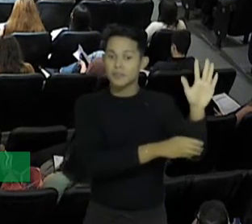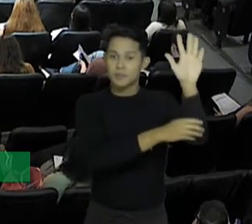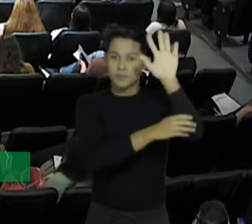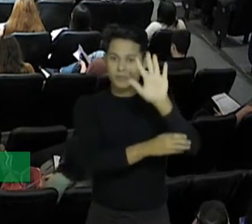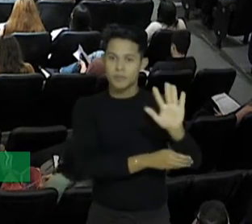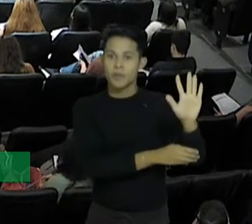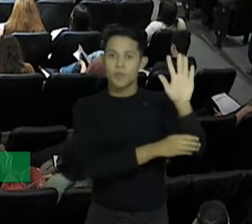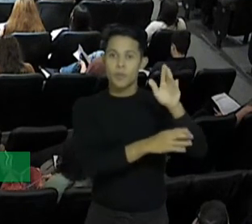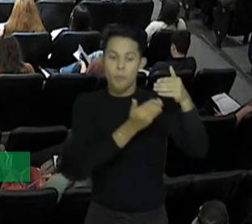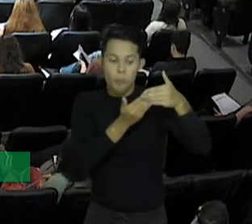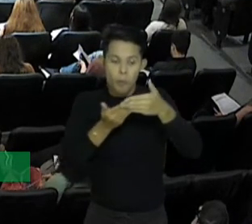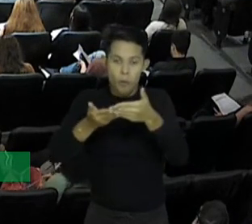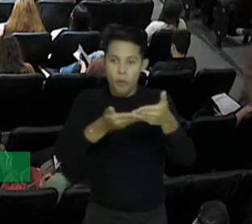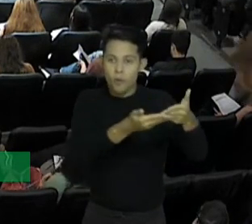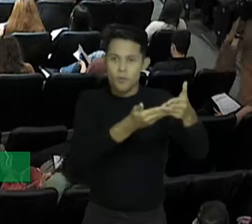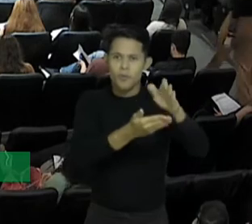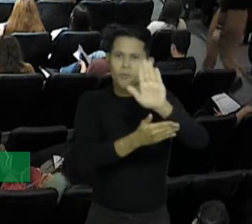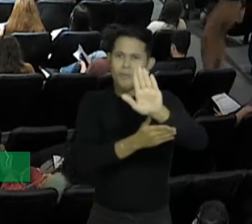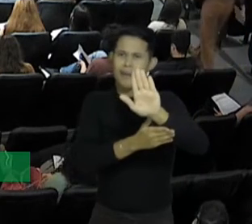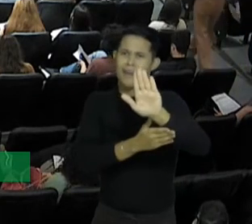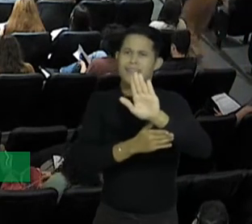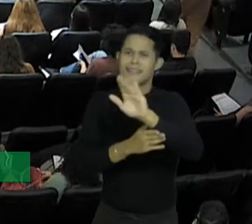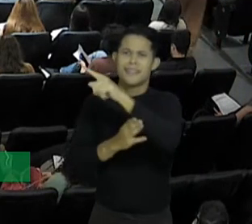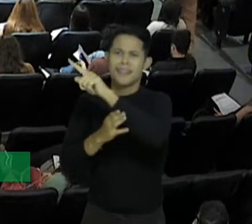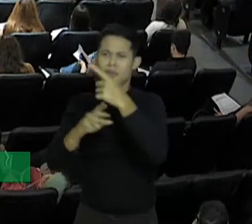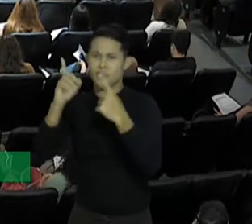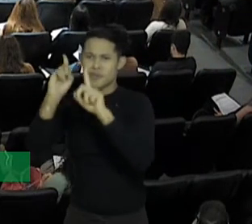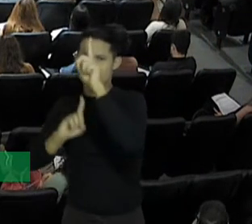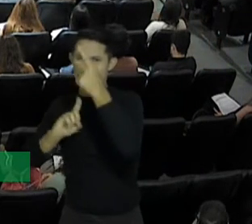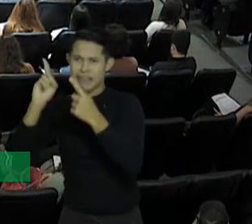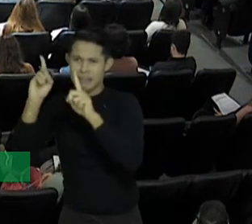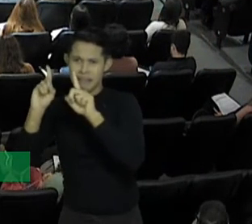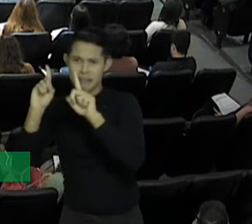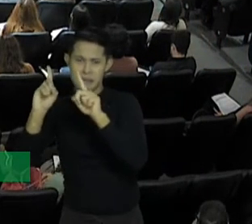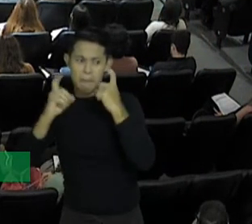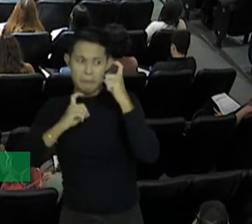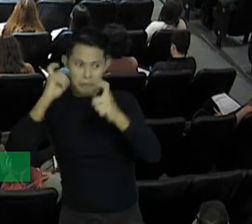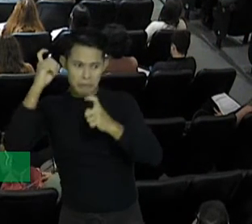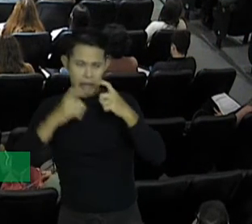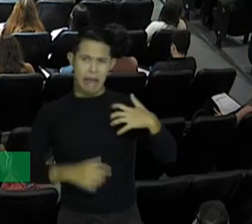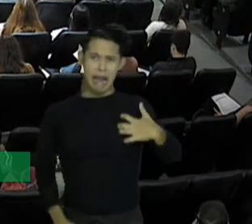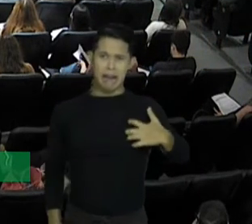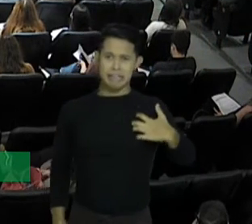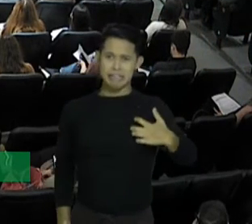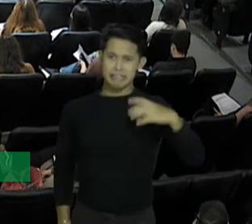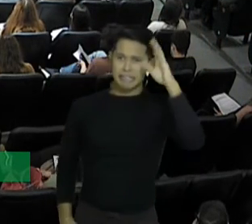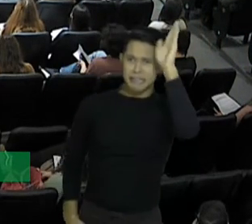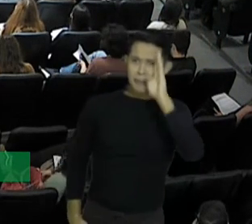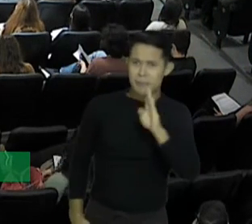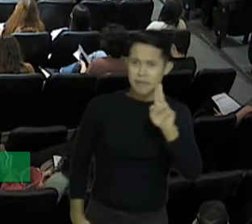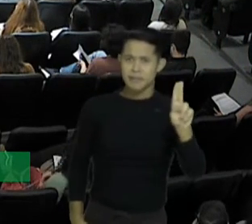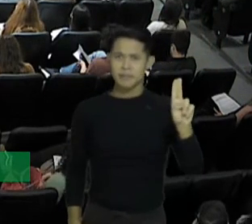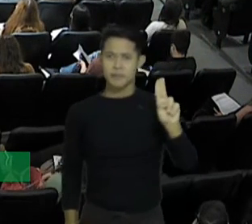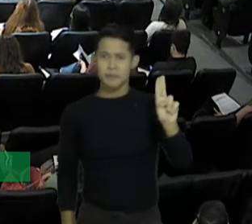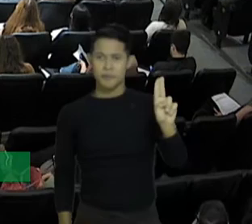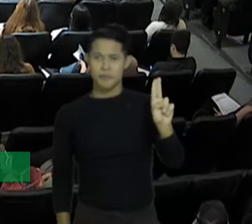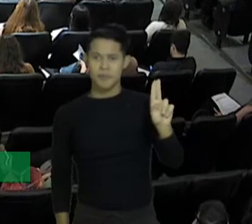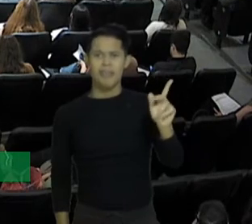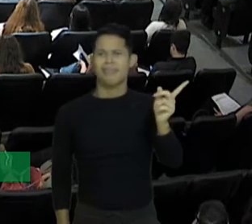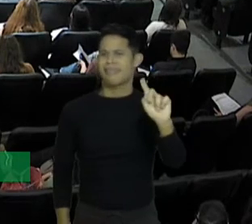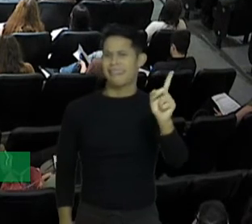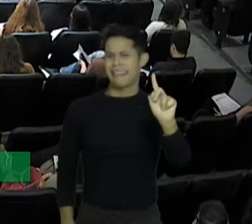e não deu muita bola paraa Argentina para Uruguai pro Brasil 80% dos produtos que